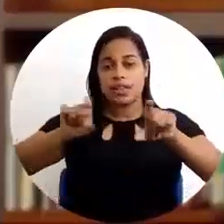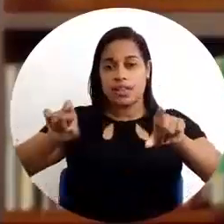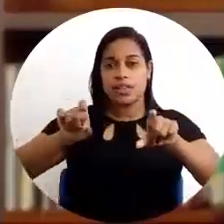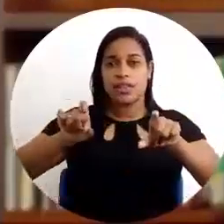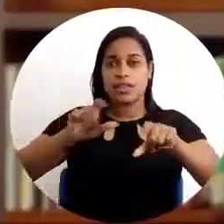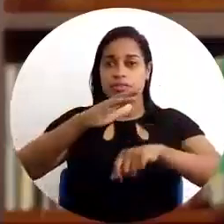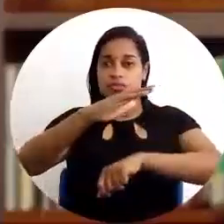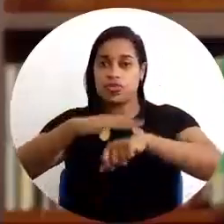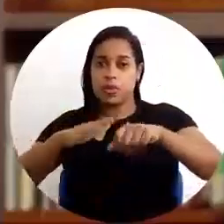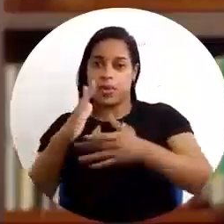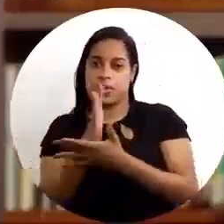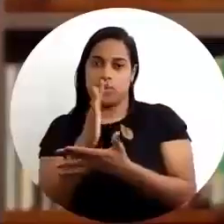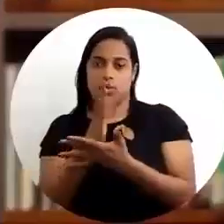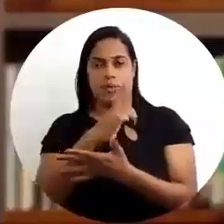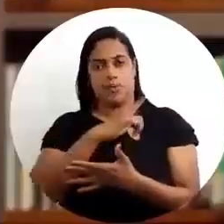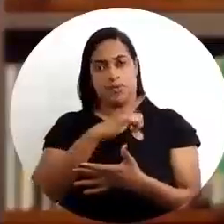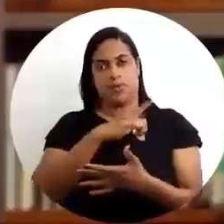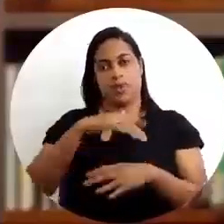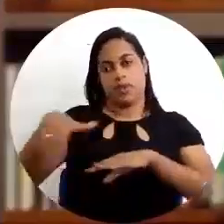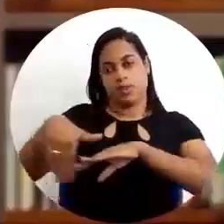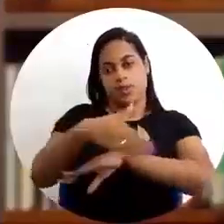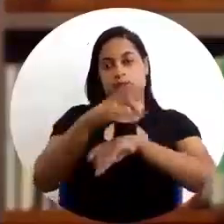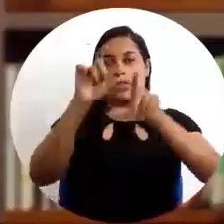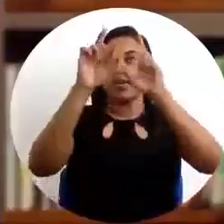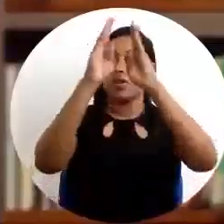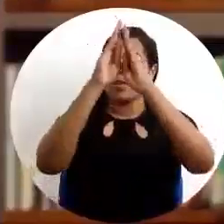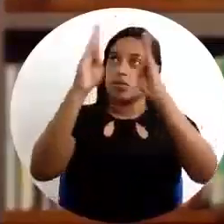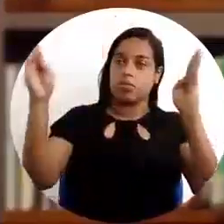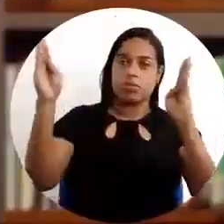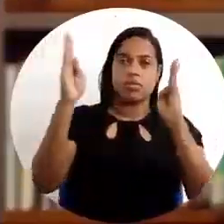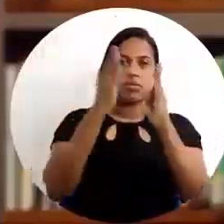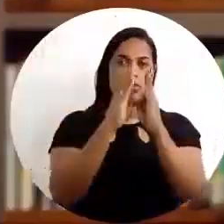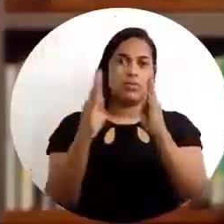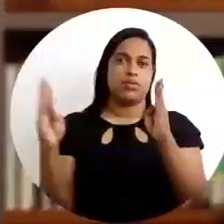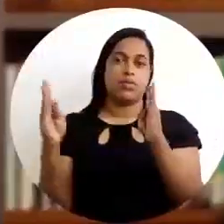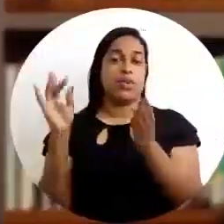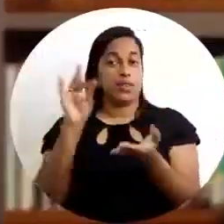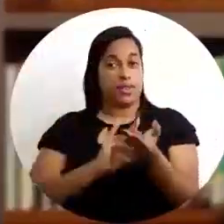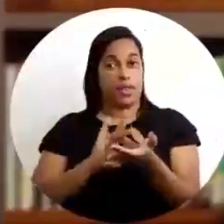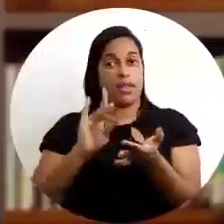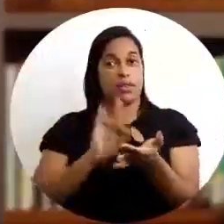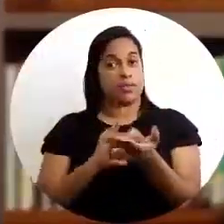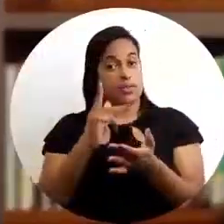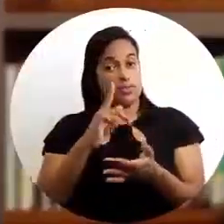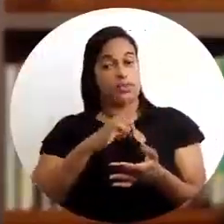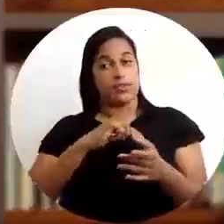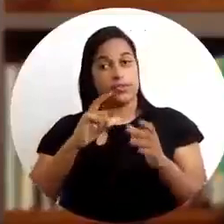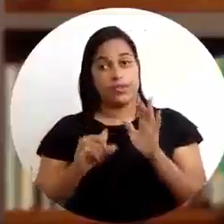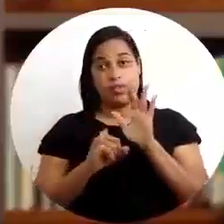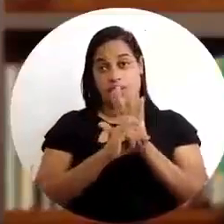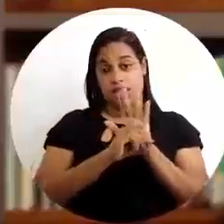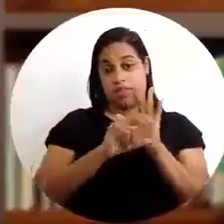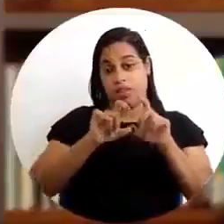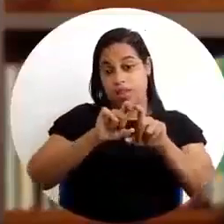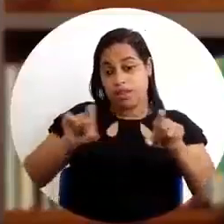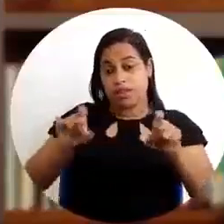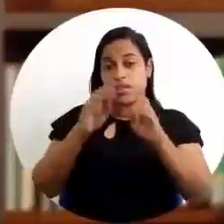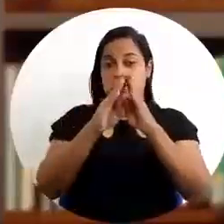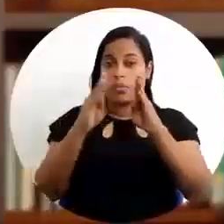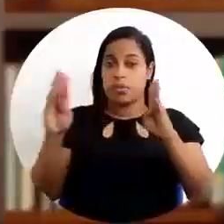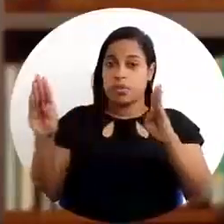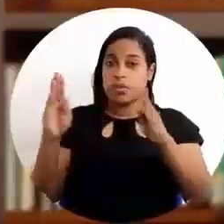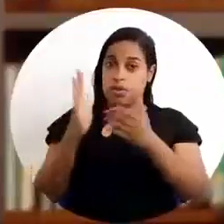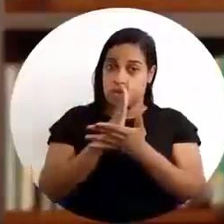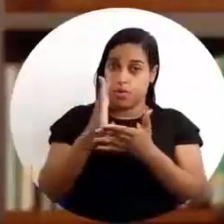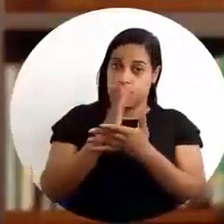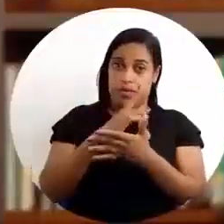de chamada que o livro tem, o seu endereço na estante, o seu lugar no mundo. Que na realidade, quando você classifica um livro numa biblioteca, aquele